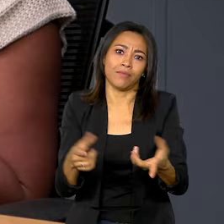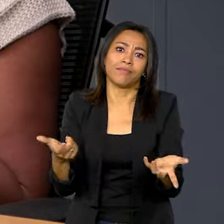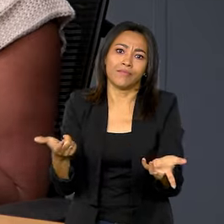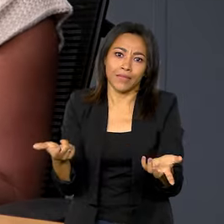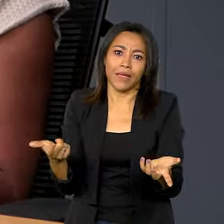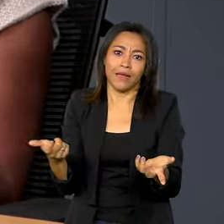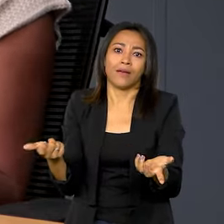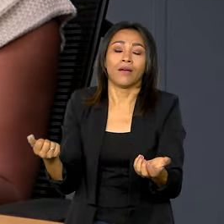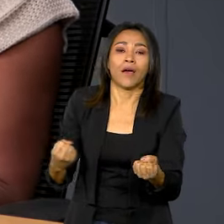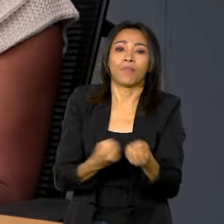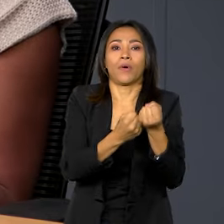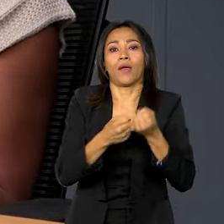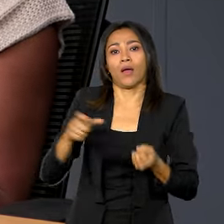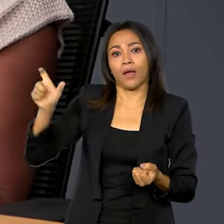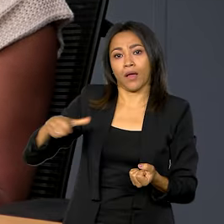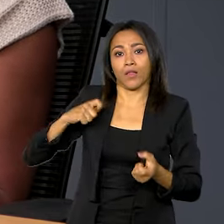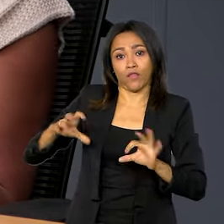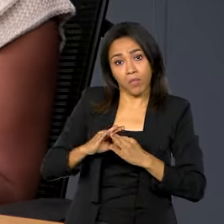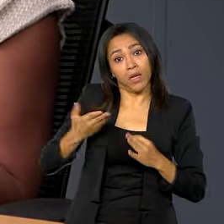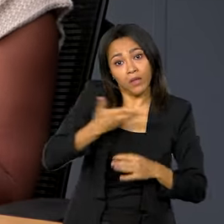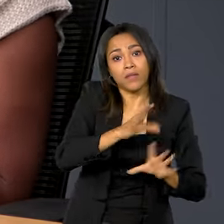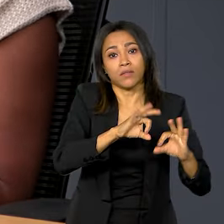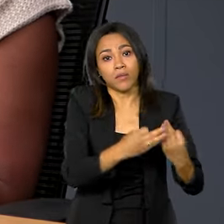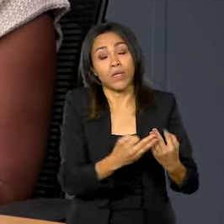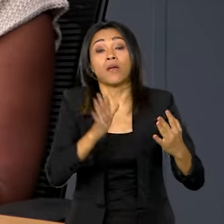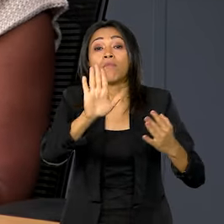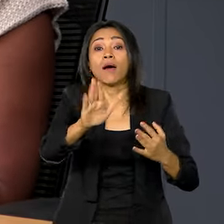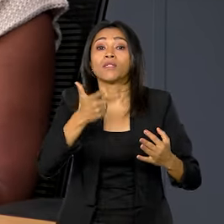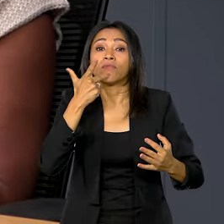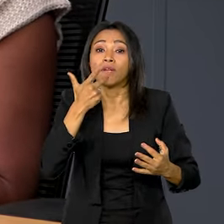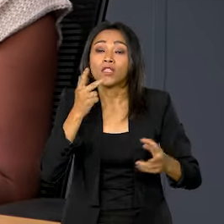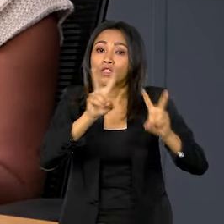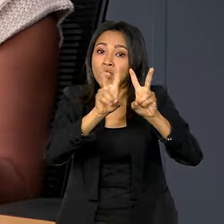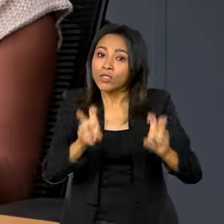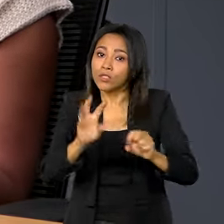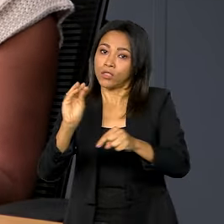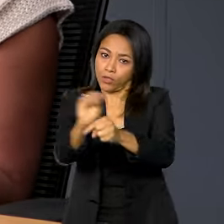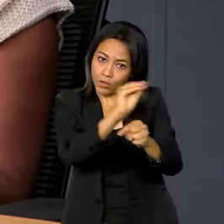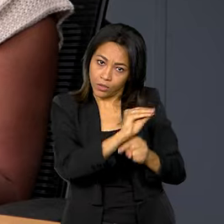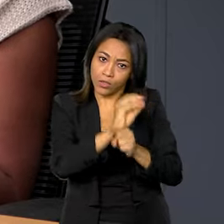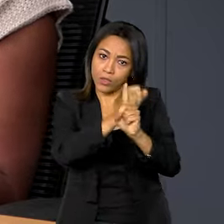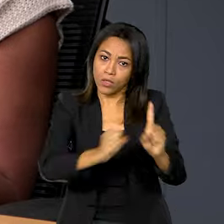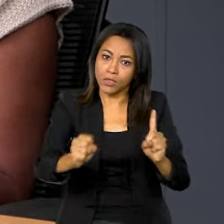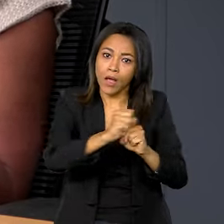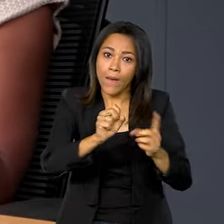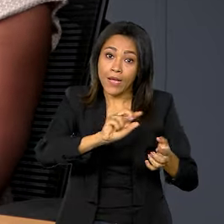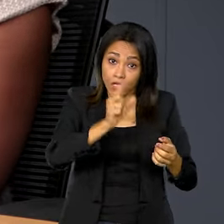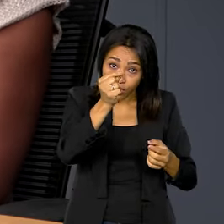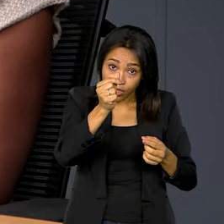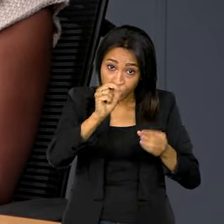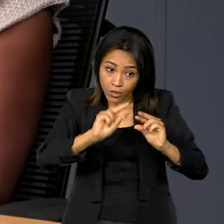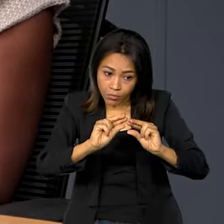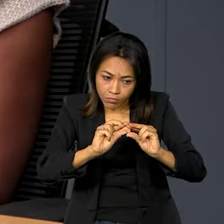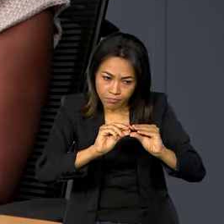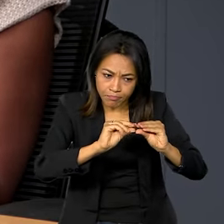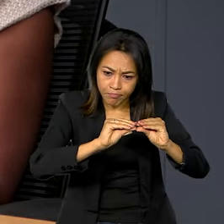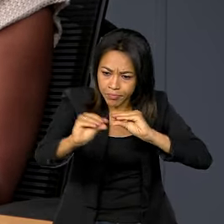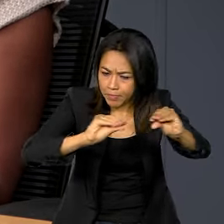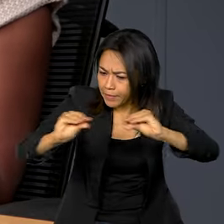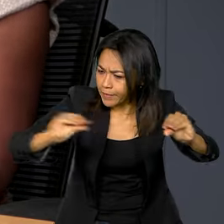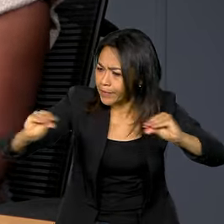programa Bolsa Família e a essas famílias mas a gente tá falando de uma proteção social onde a transferência de